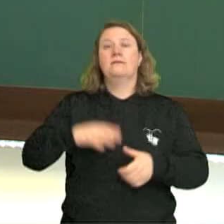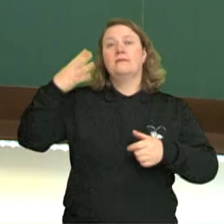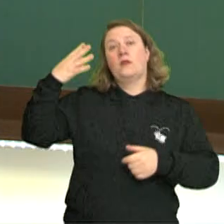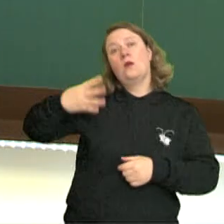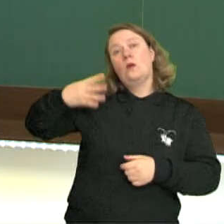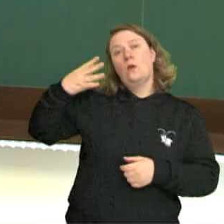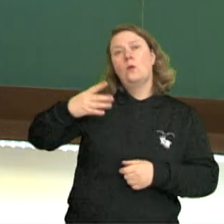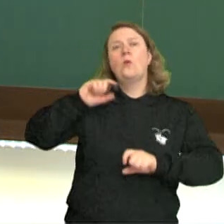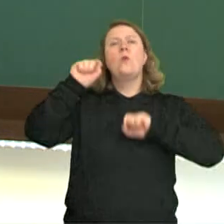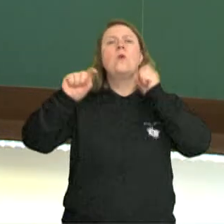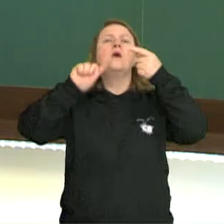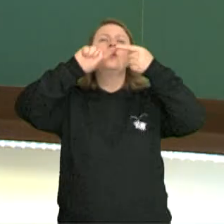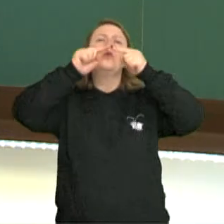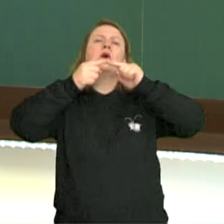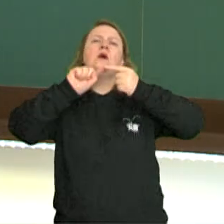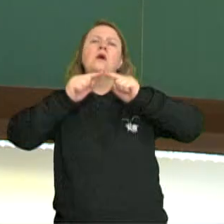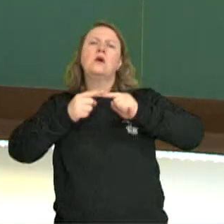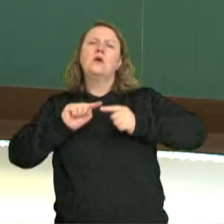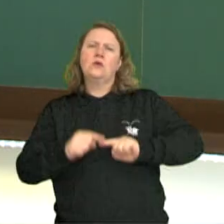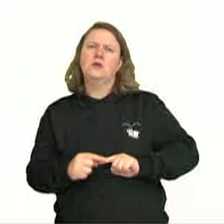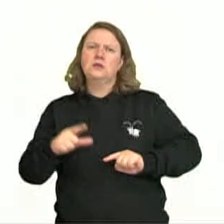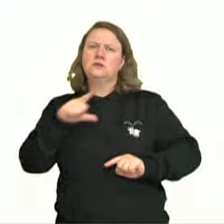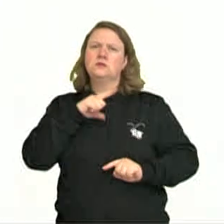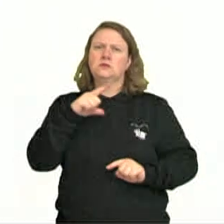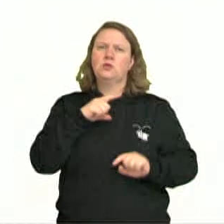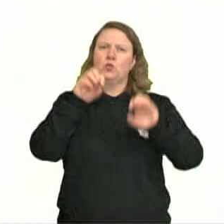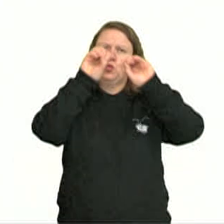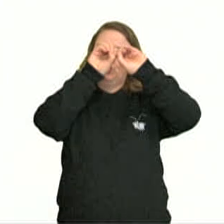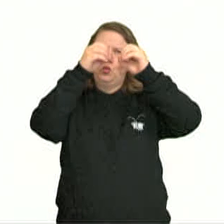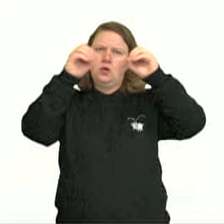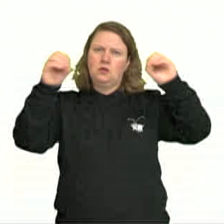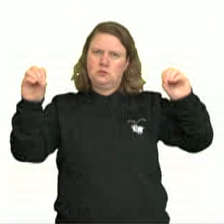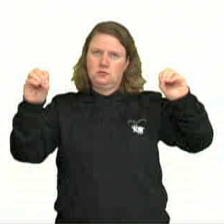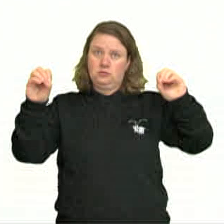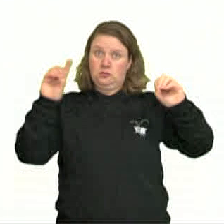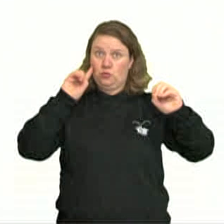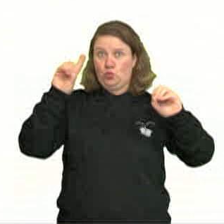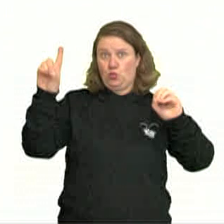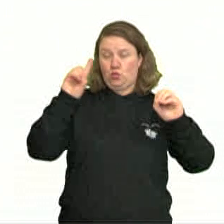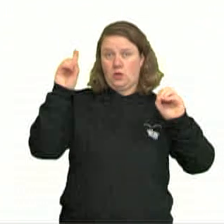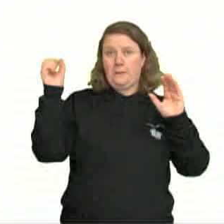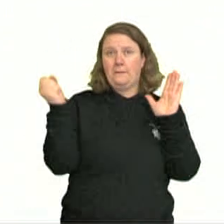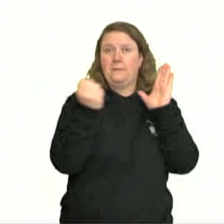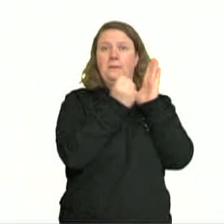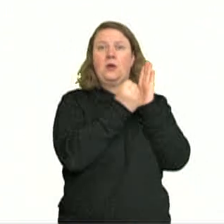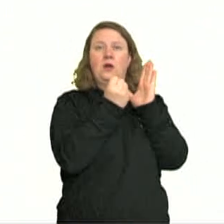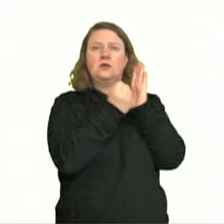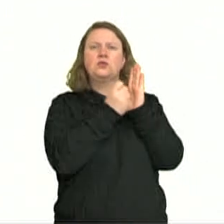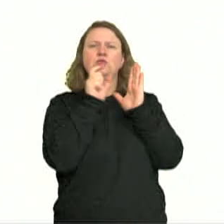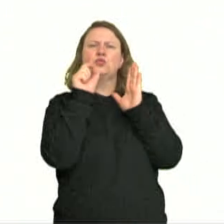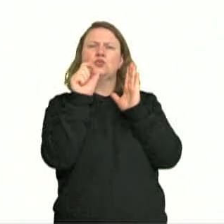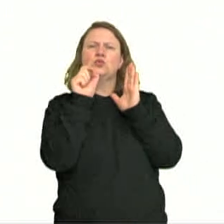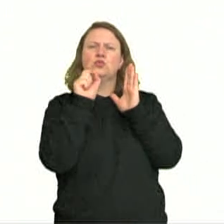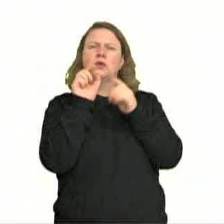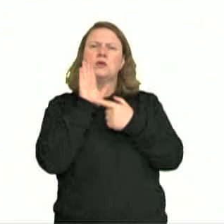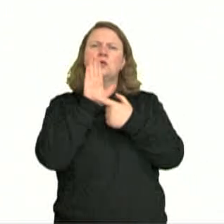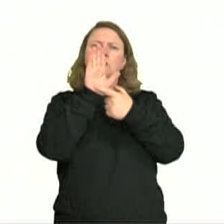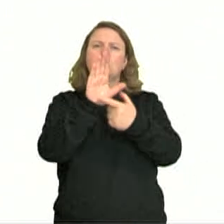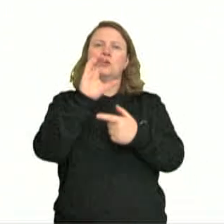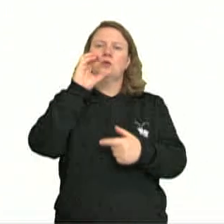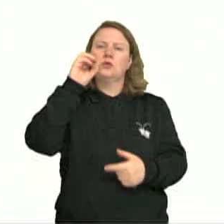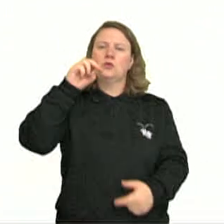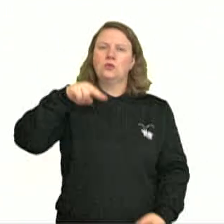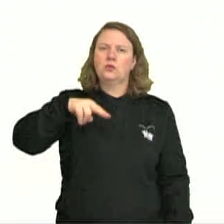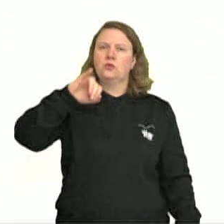4. Qual a relação que existe entre as orações a seguir, marcadas pela conjunção em destaque, né?